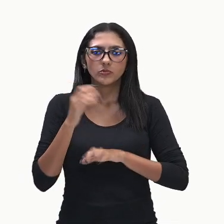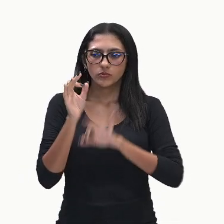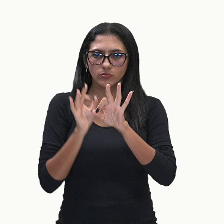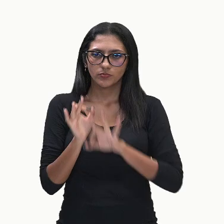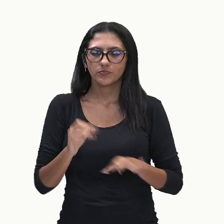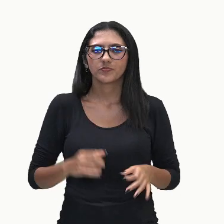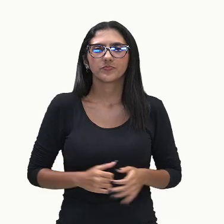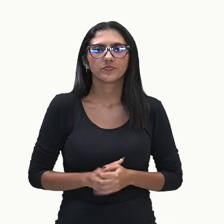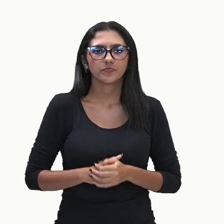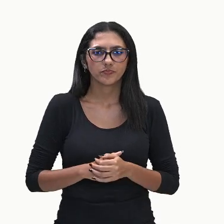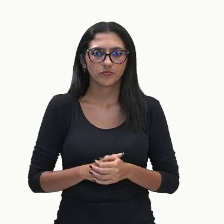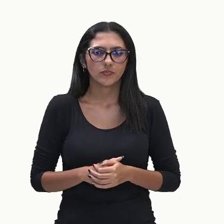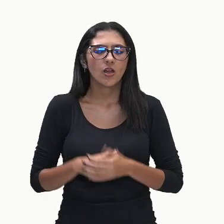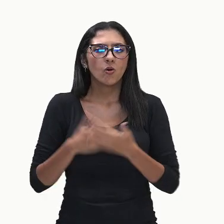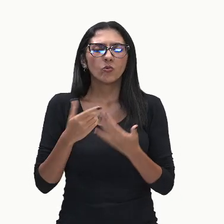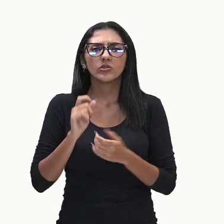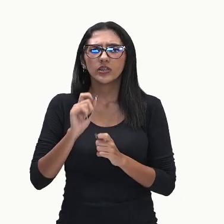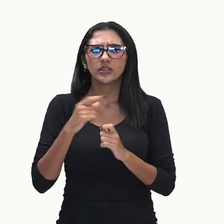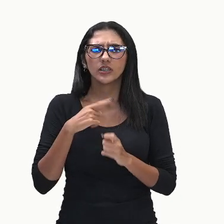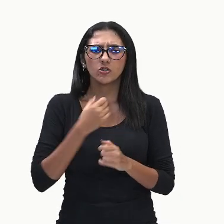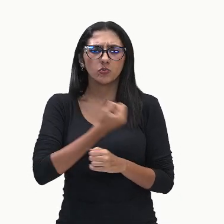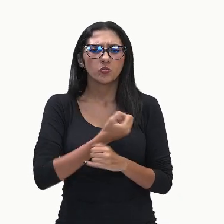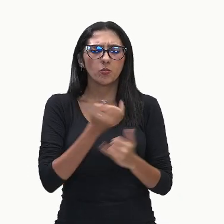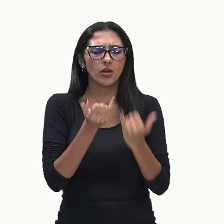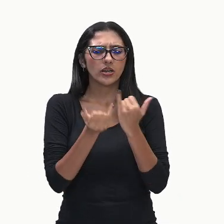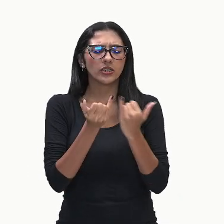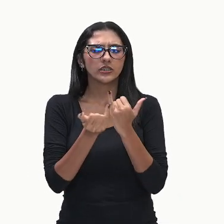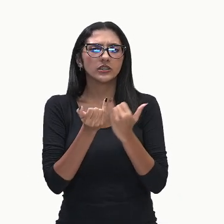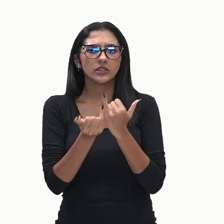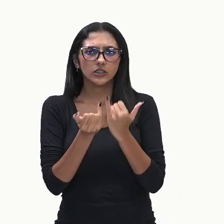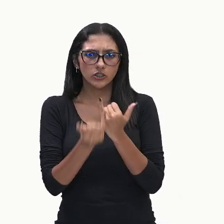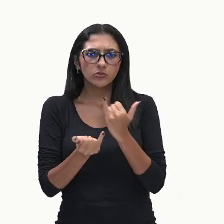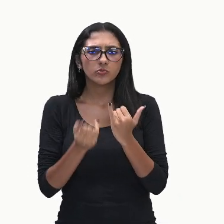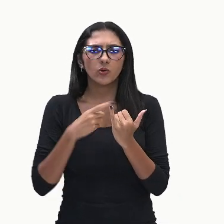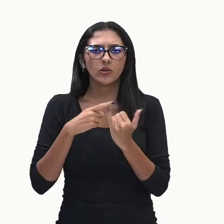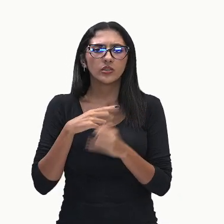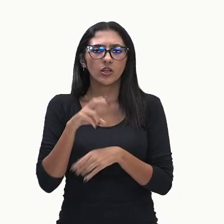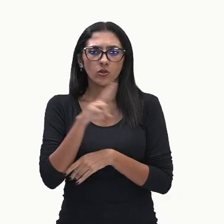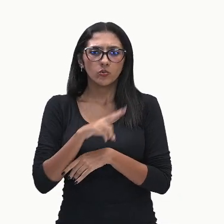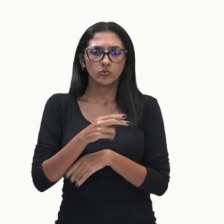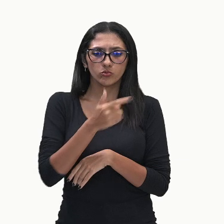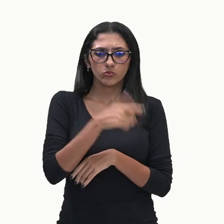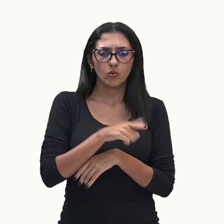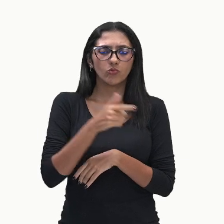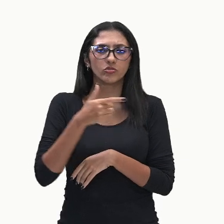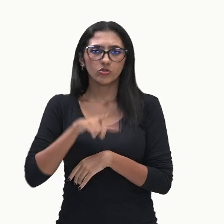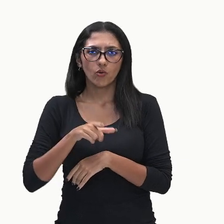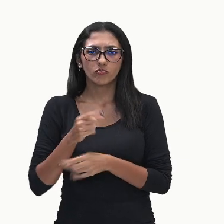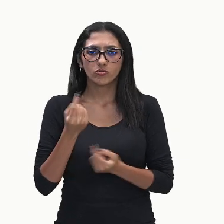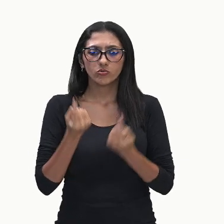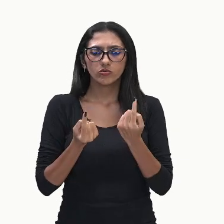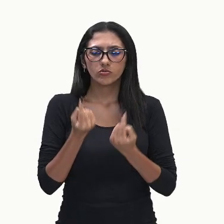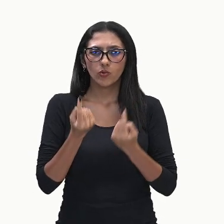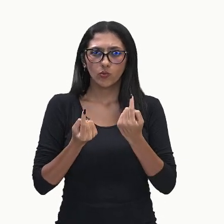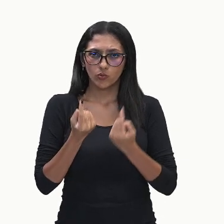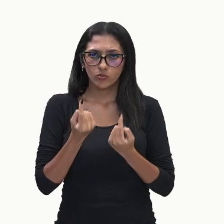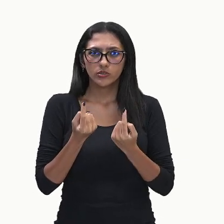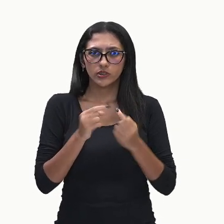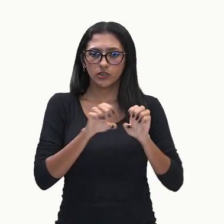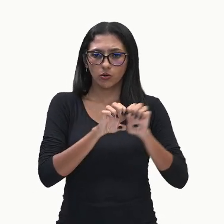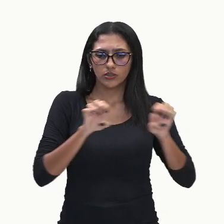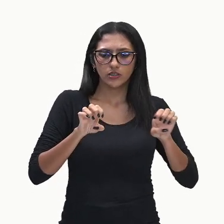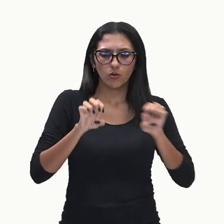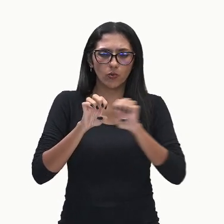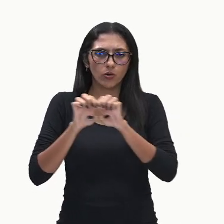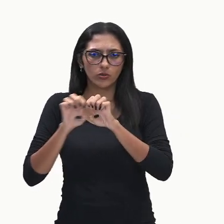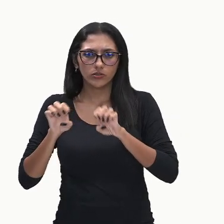são os fatores em comum? Quais são os fatores que repetem nos dois elementos ou nas duas fórmulas?